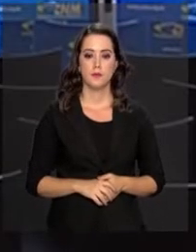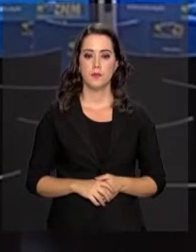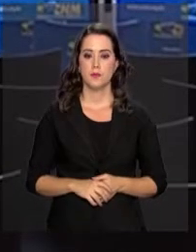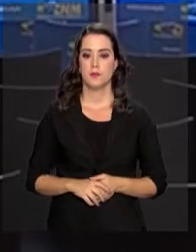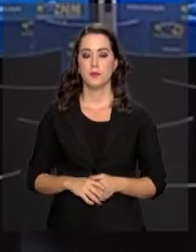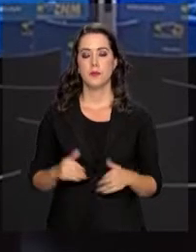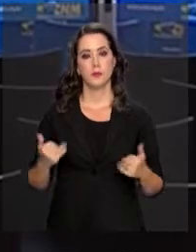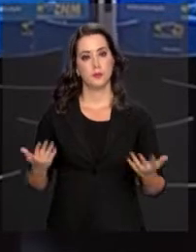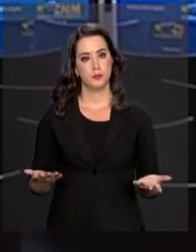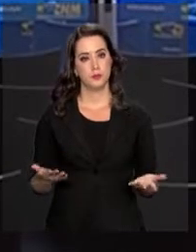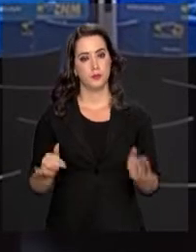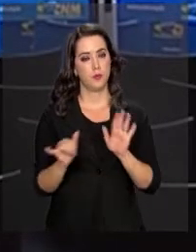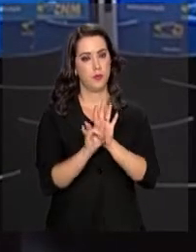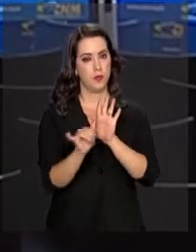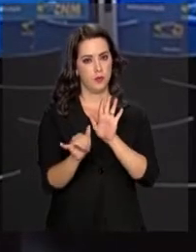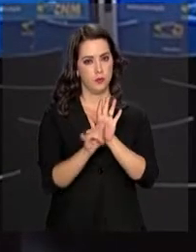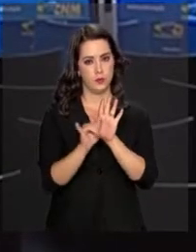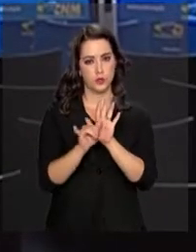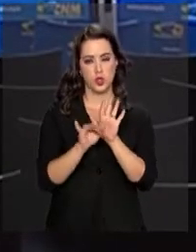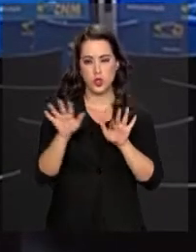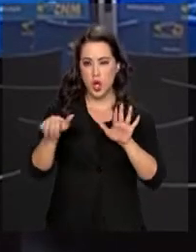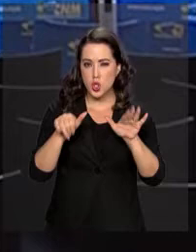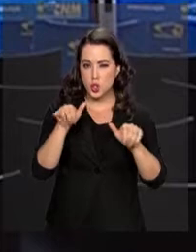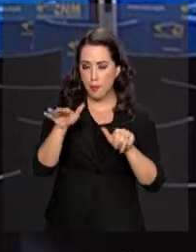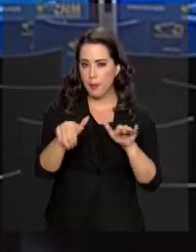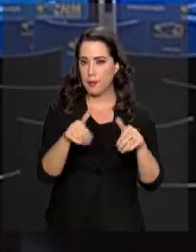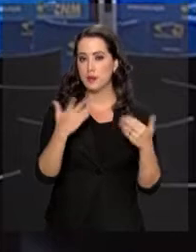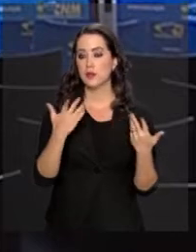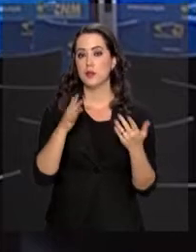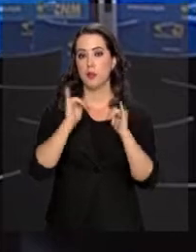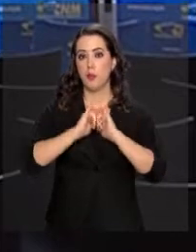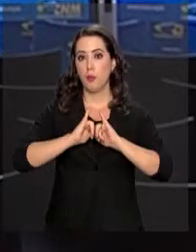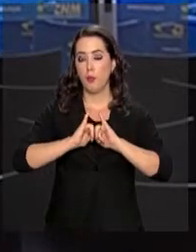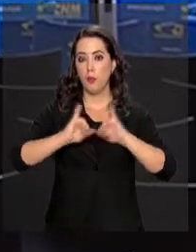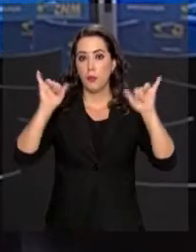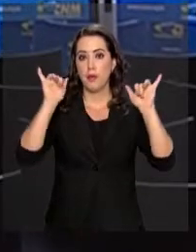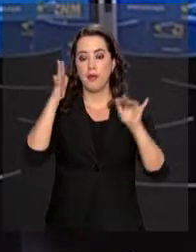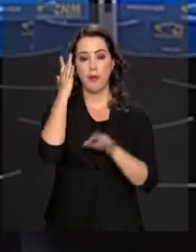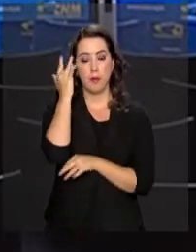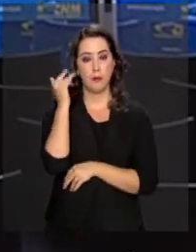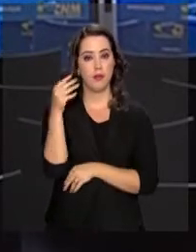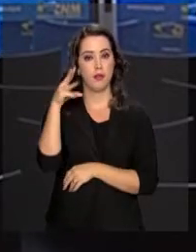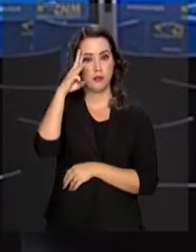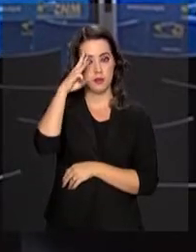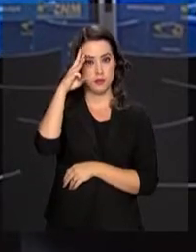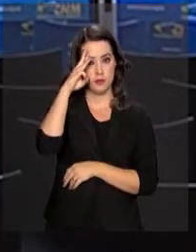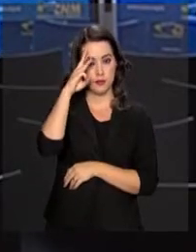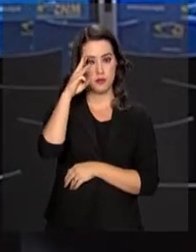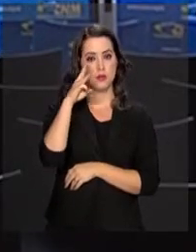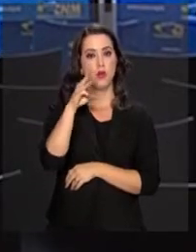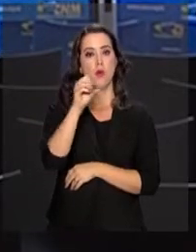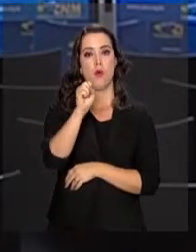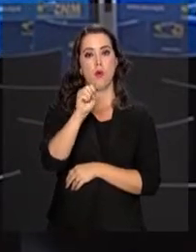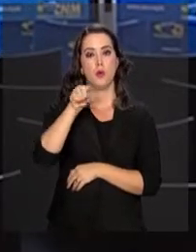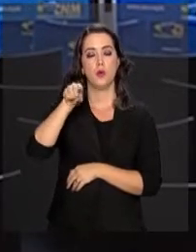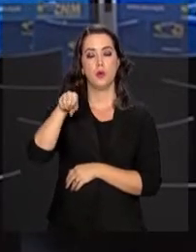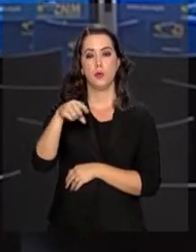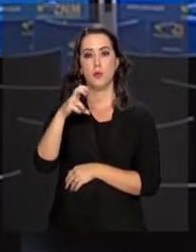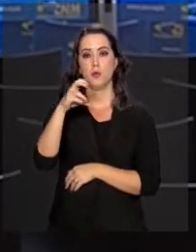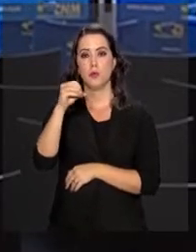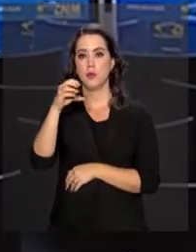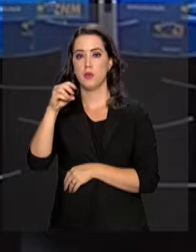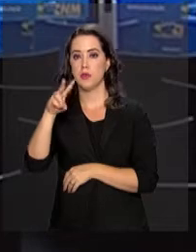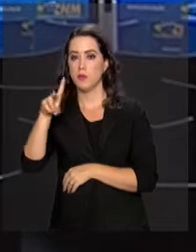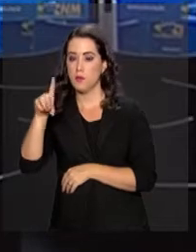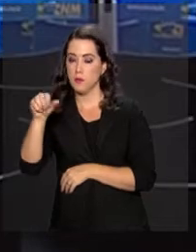bom edital para a convocação será publicado amanhã esta terça feira são 8 mil e quinhentas vagas segundo o